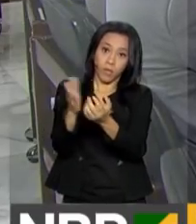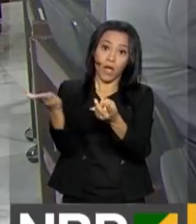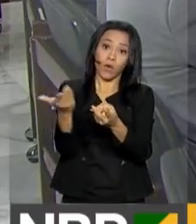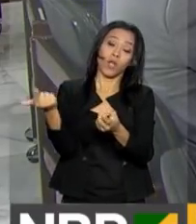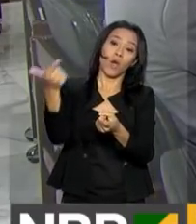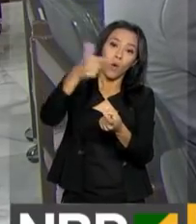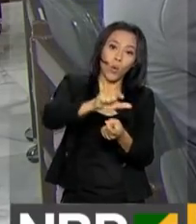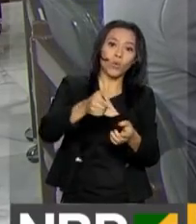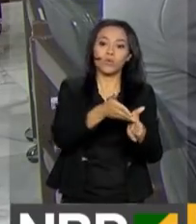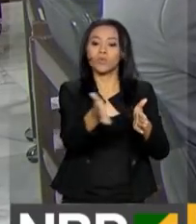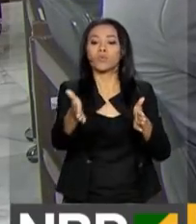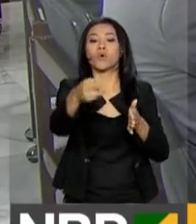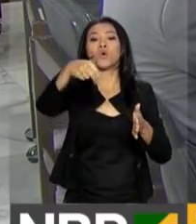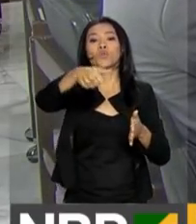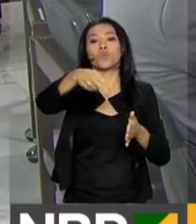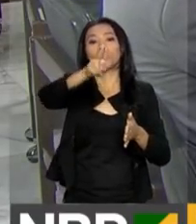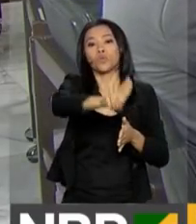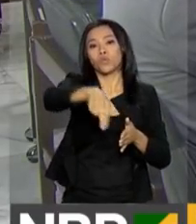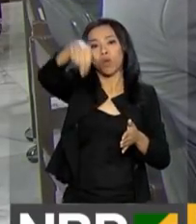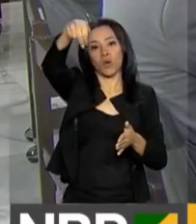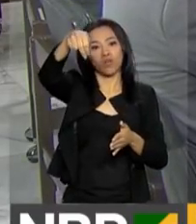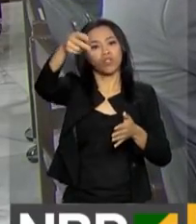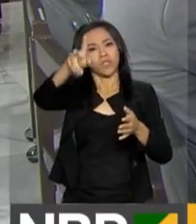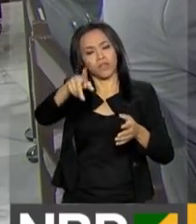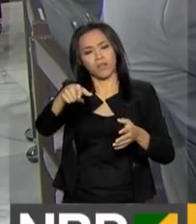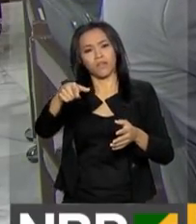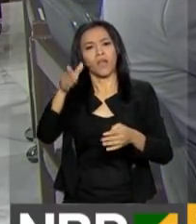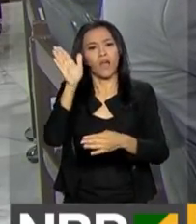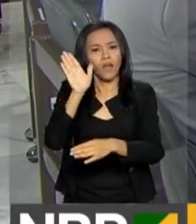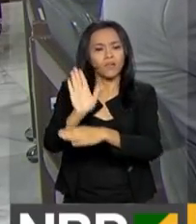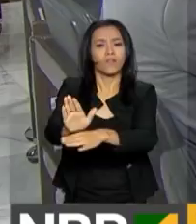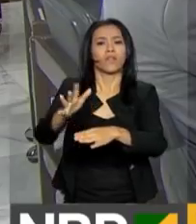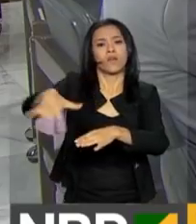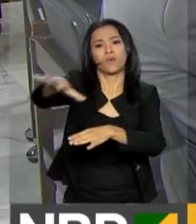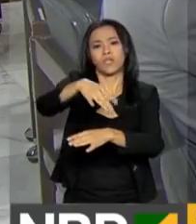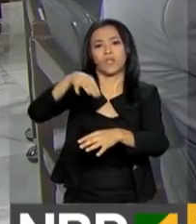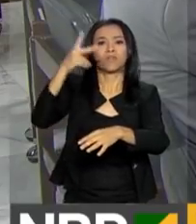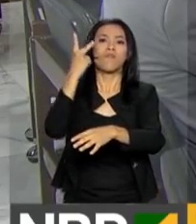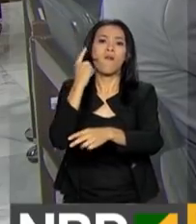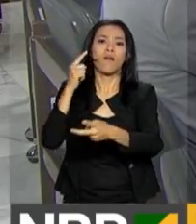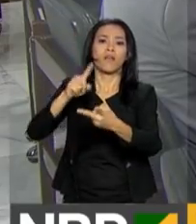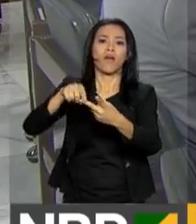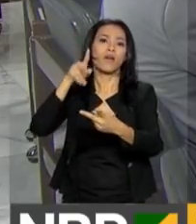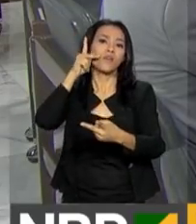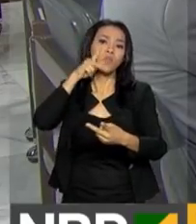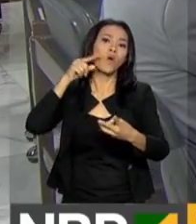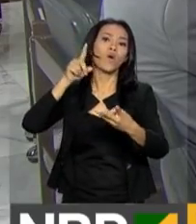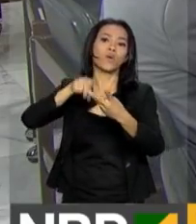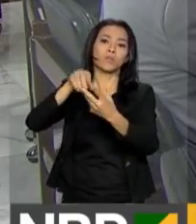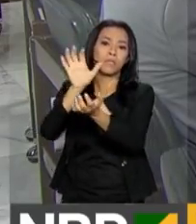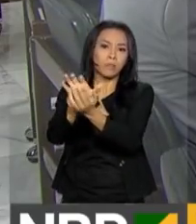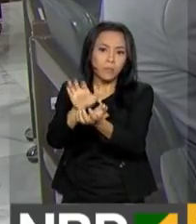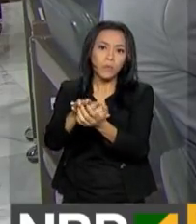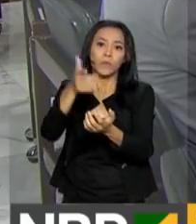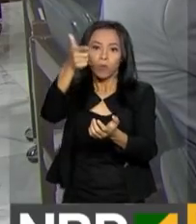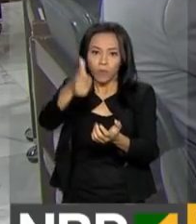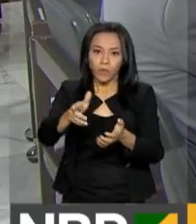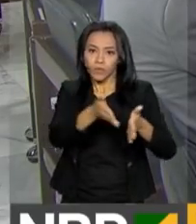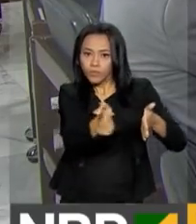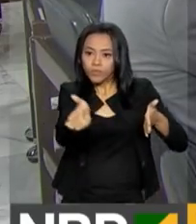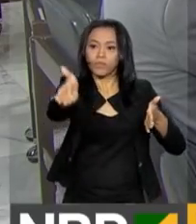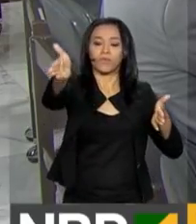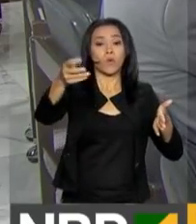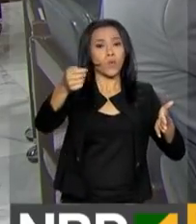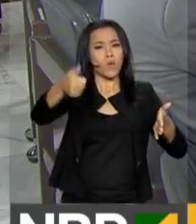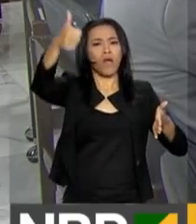norte que vai alimentar o estado está no buco o estado do ceará é o estado do rio grande do norte o tupi praticamente é quase